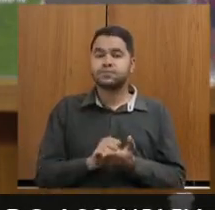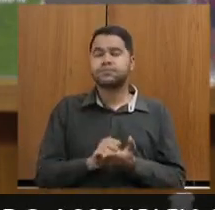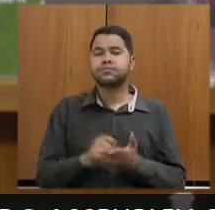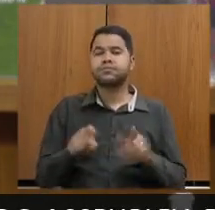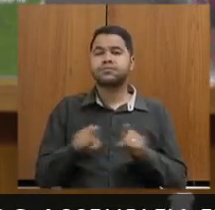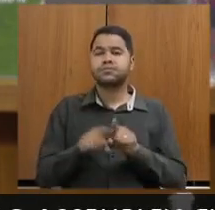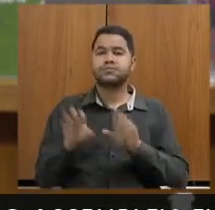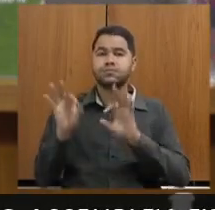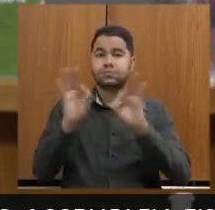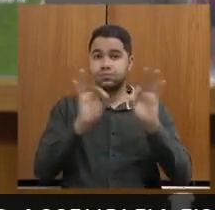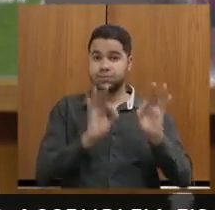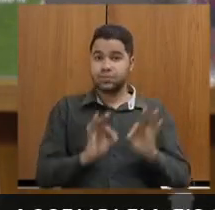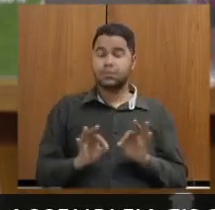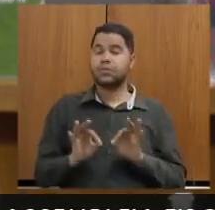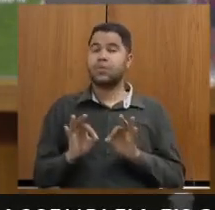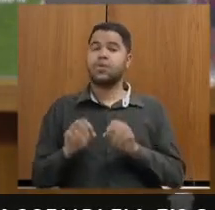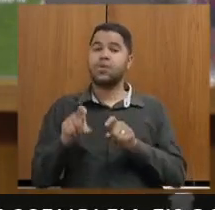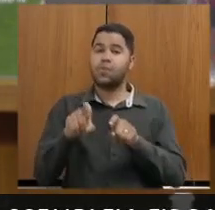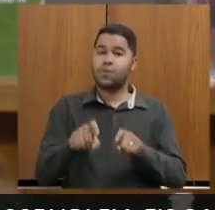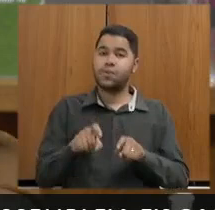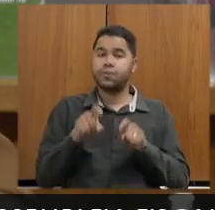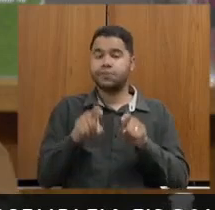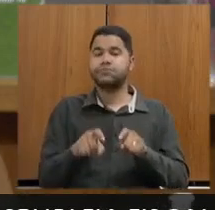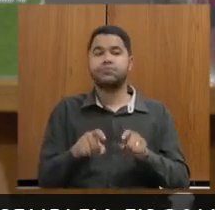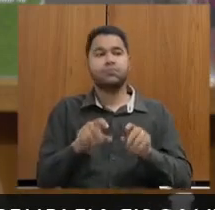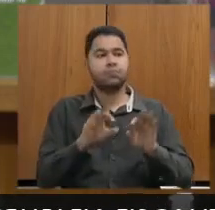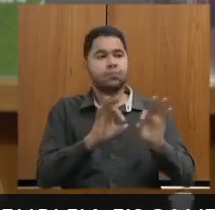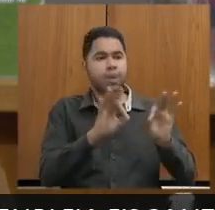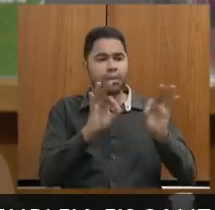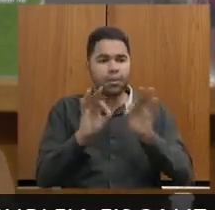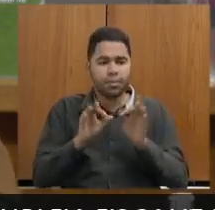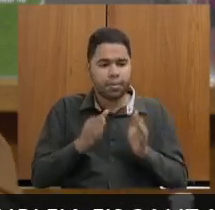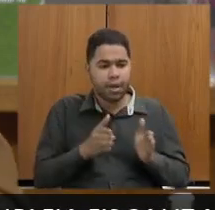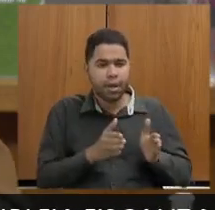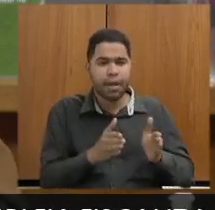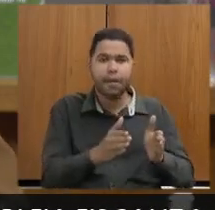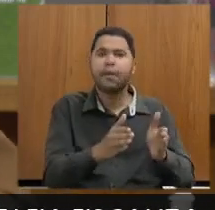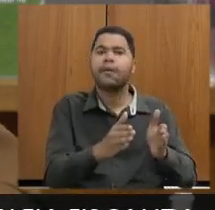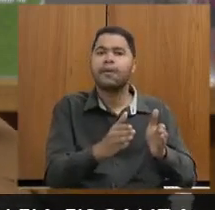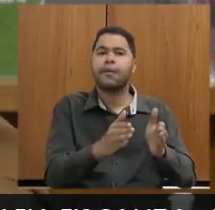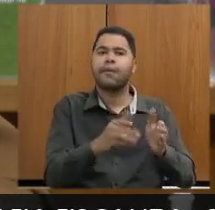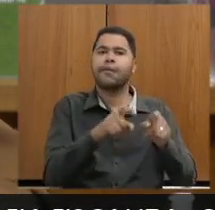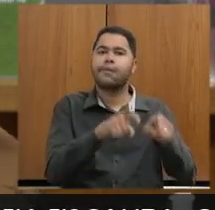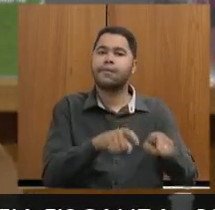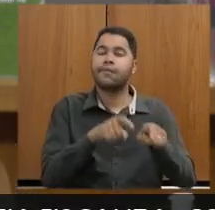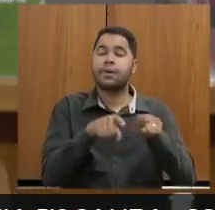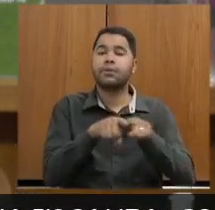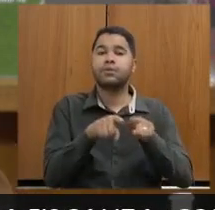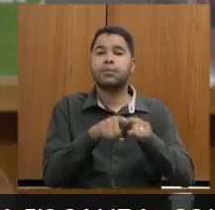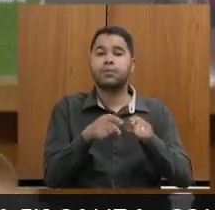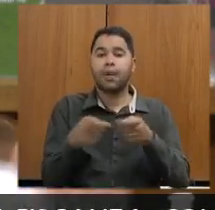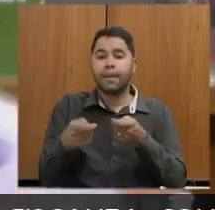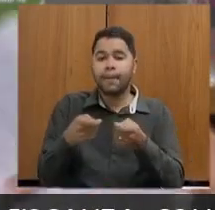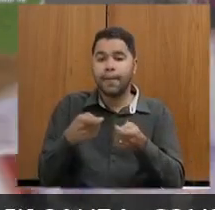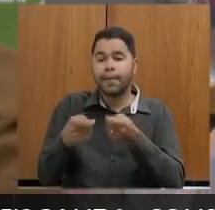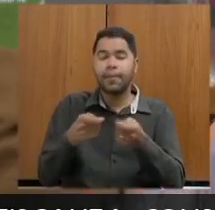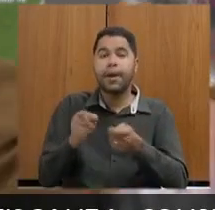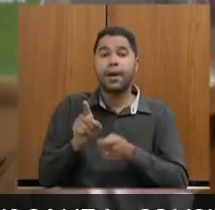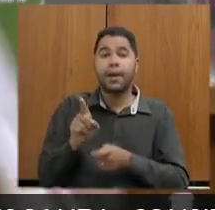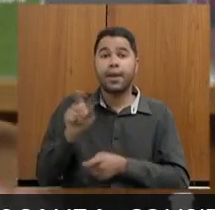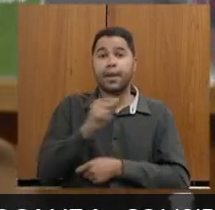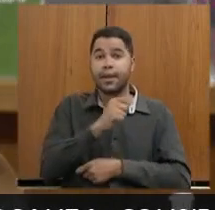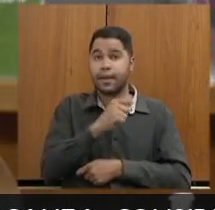manutenção de redes de proteção Rural mapeamento de estradas rurais e um painel de gestão né nesse aplicativo